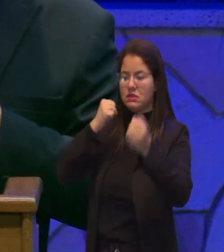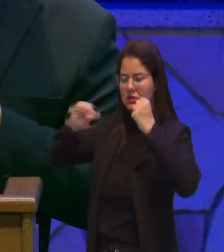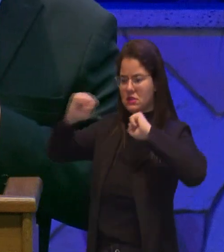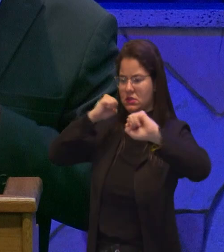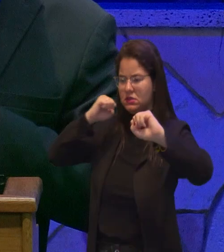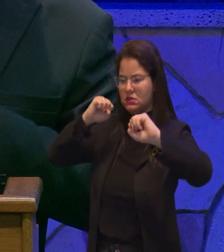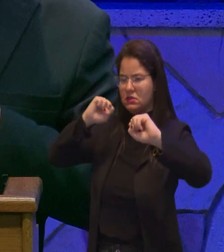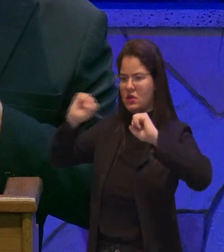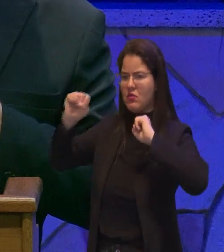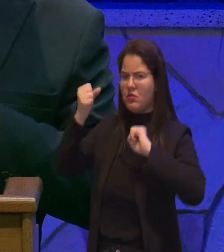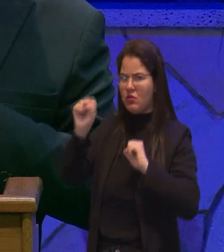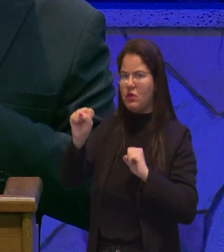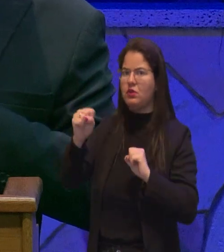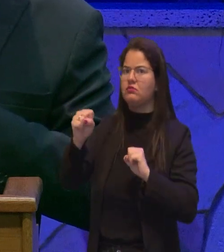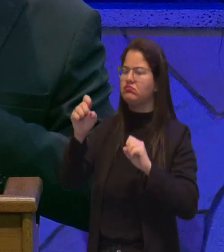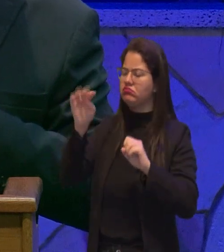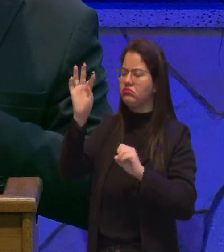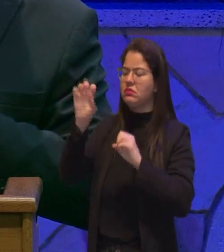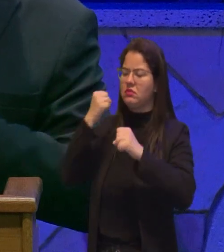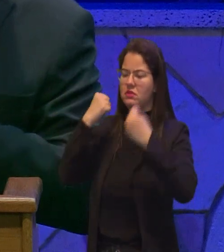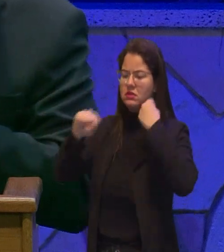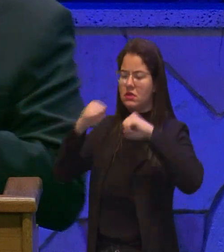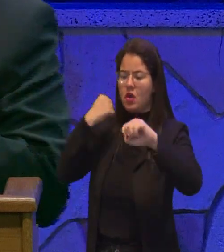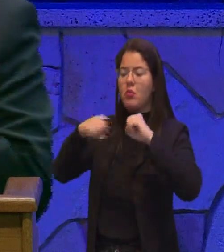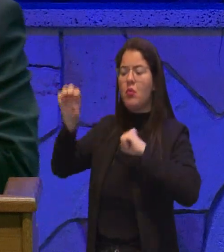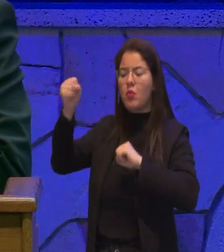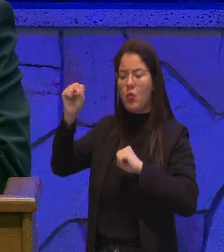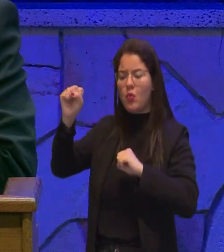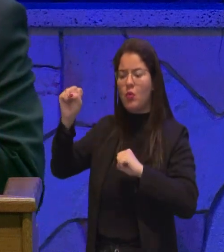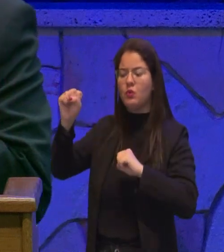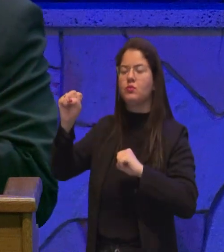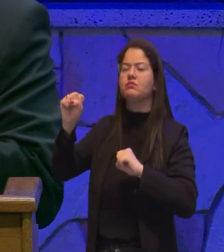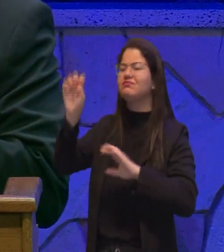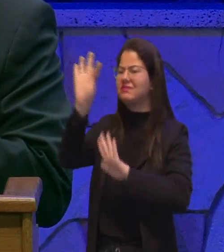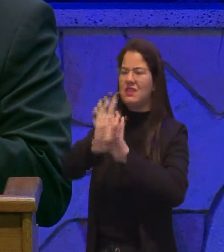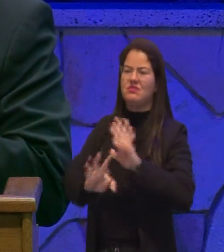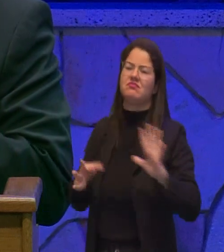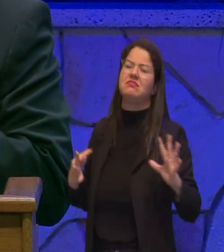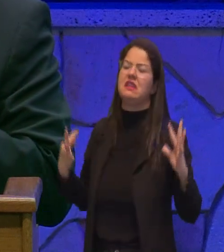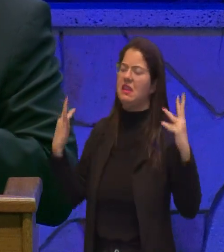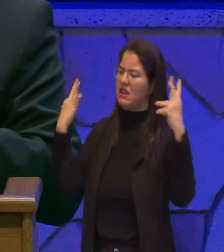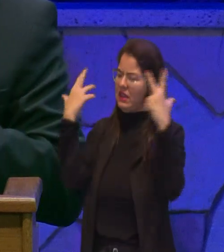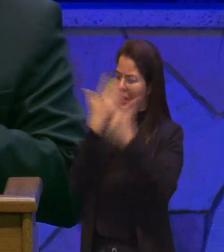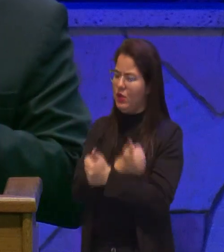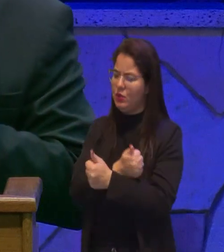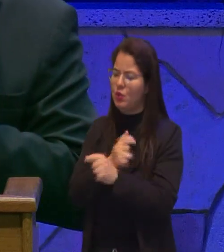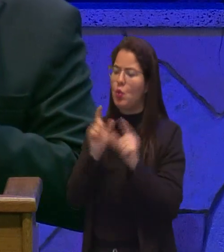Salmo 8, esse texto tão bonito, Salmo 8, veja aqui o Salmo de número 8.